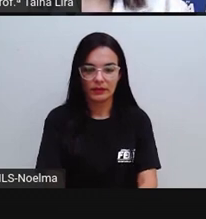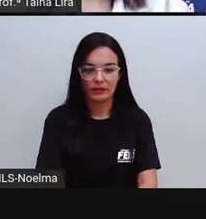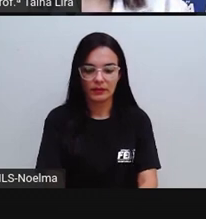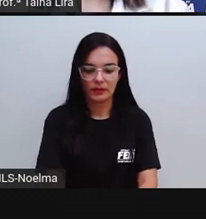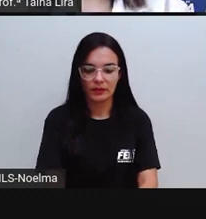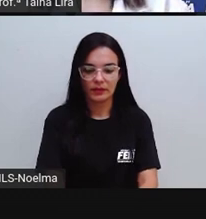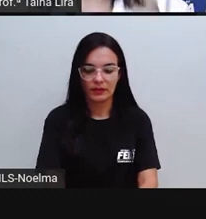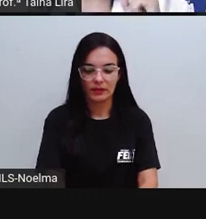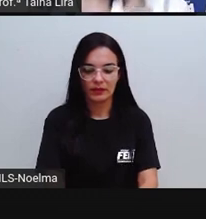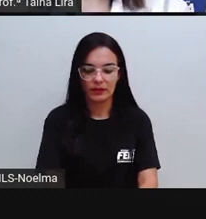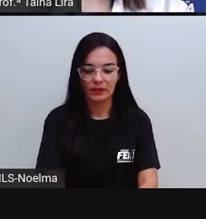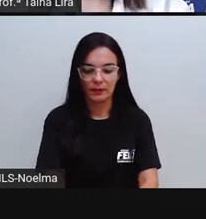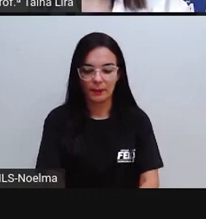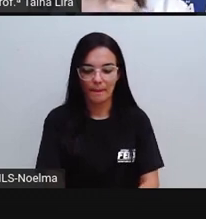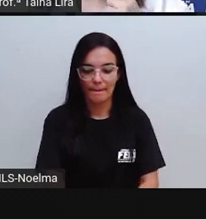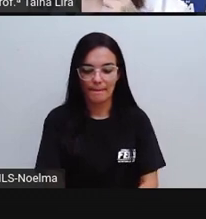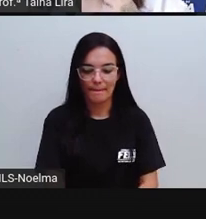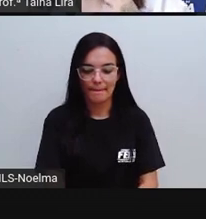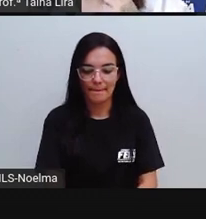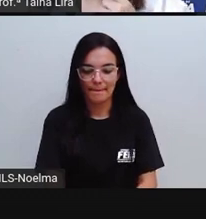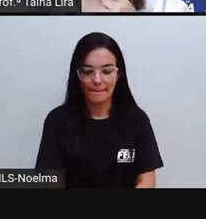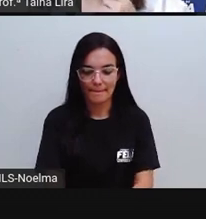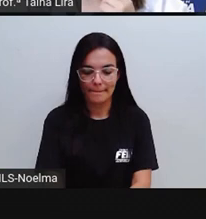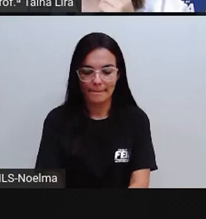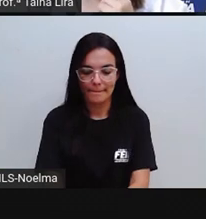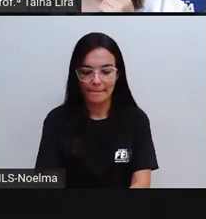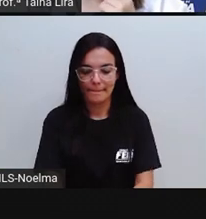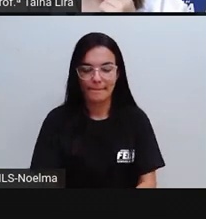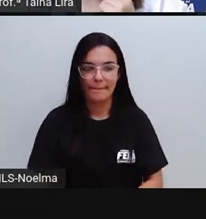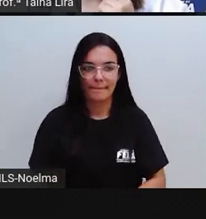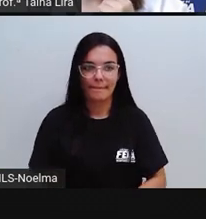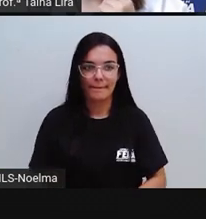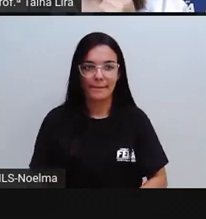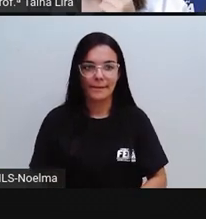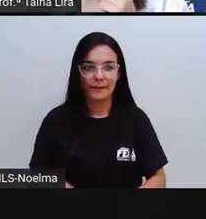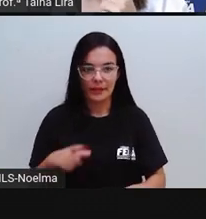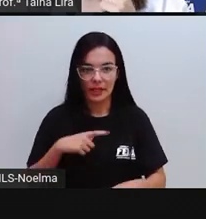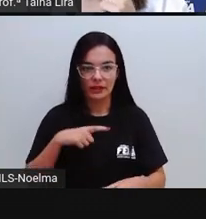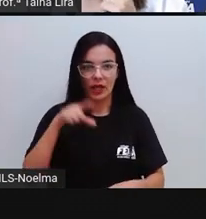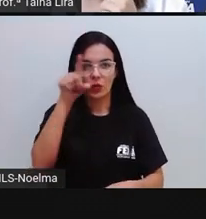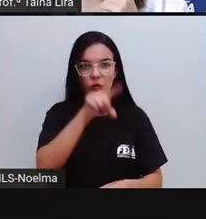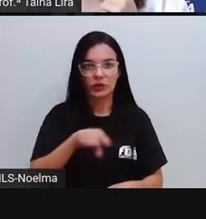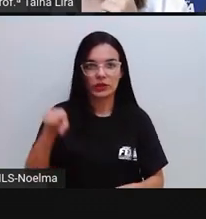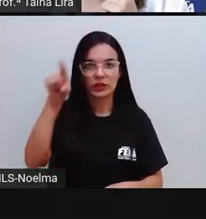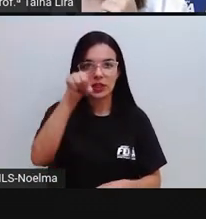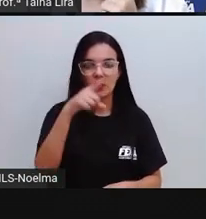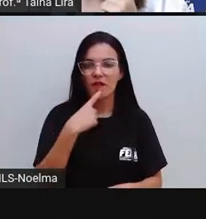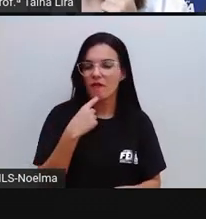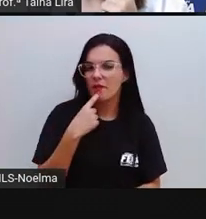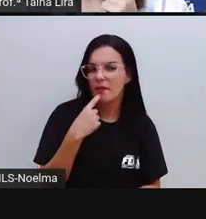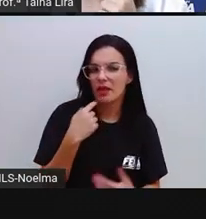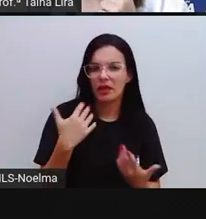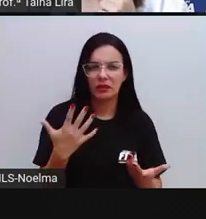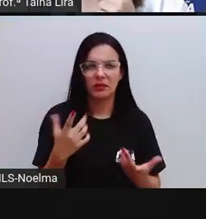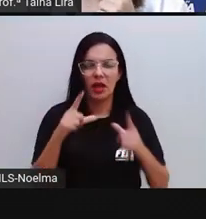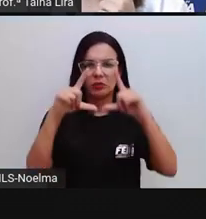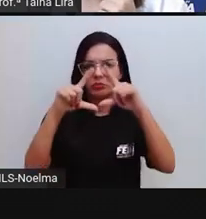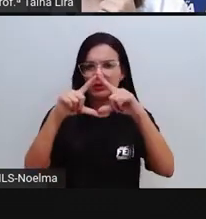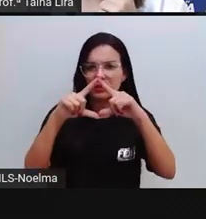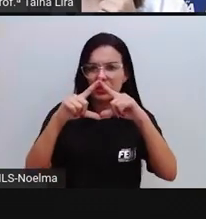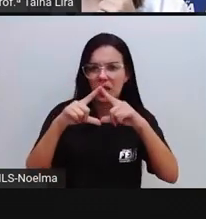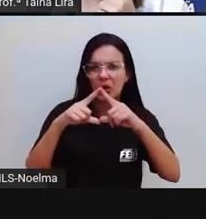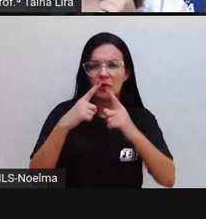forma geométrica aí dessa sequência? Será que é um círculo vermelho? É um triângulo azul? É um